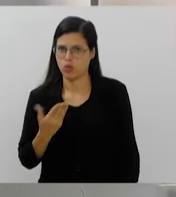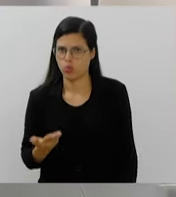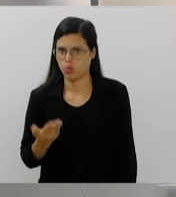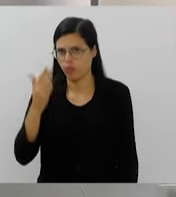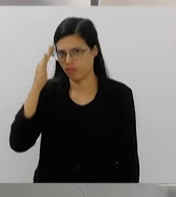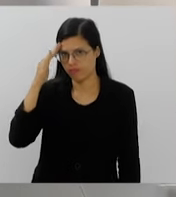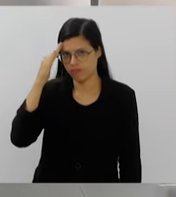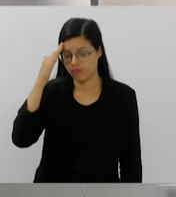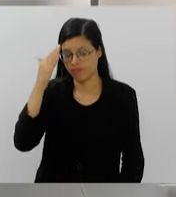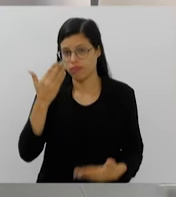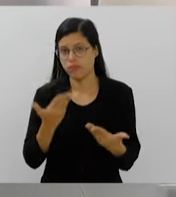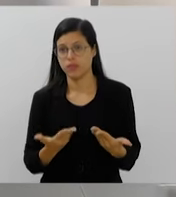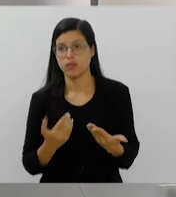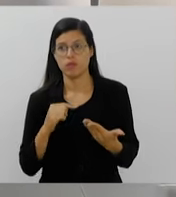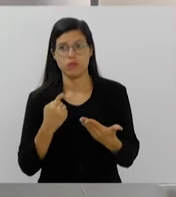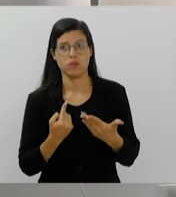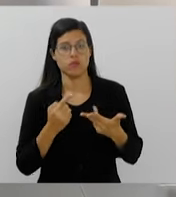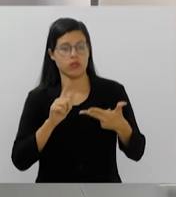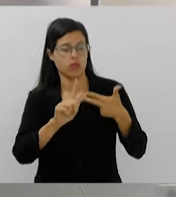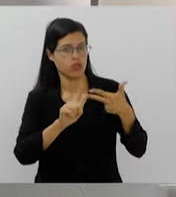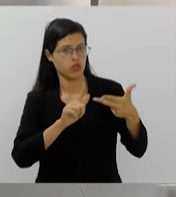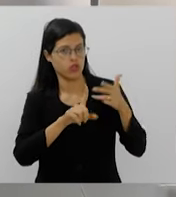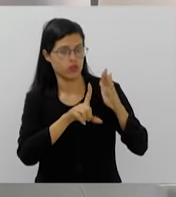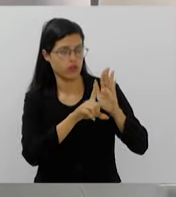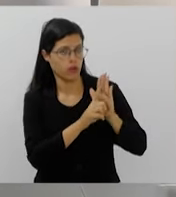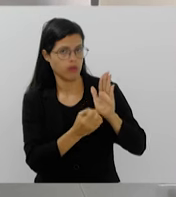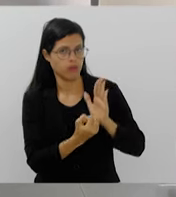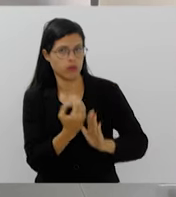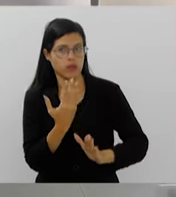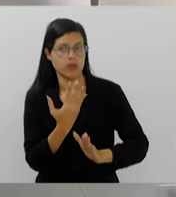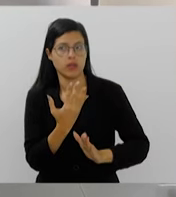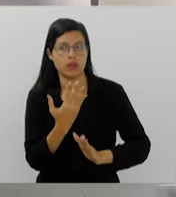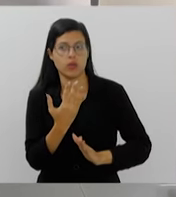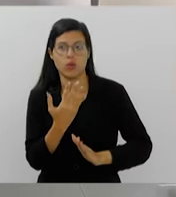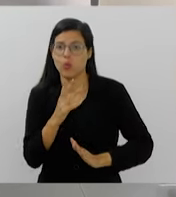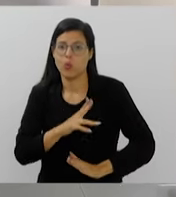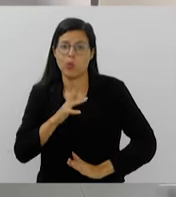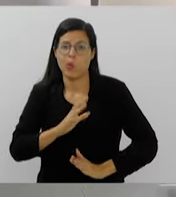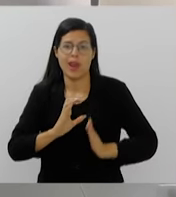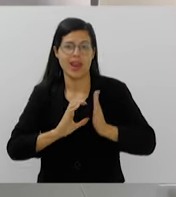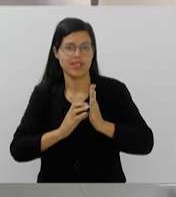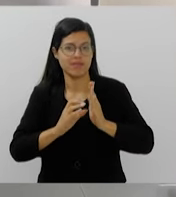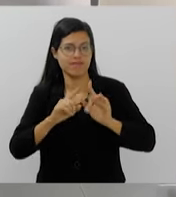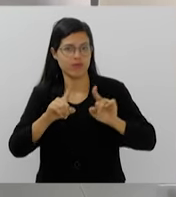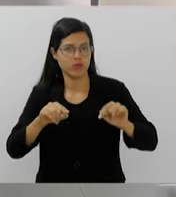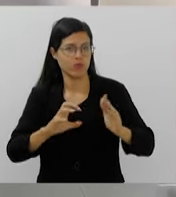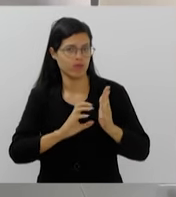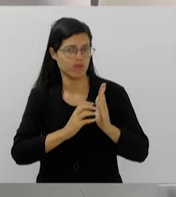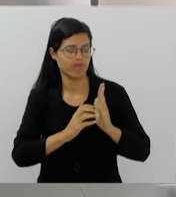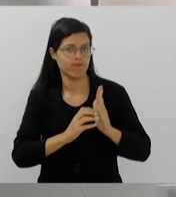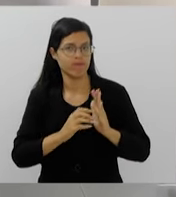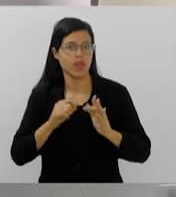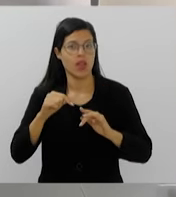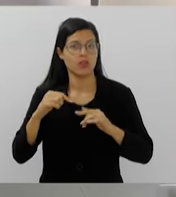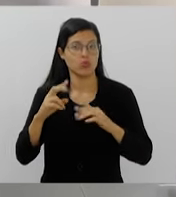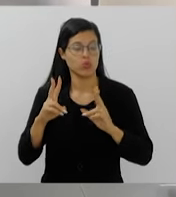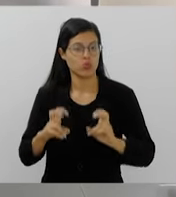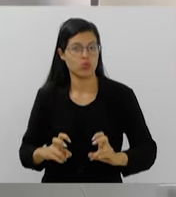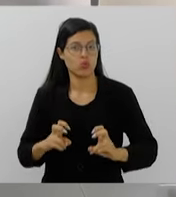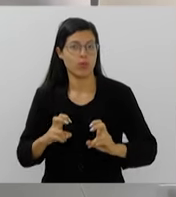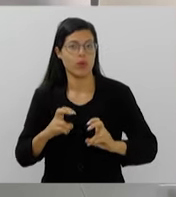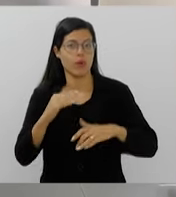Na realidade, a gente está legislando sobre aspecto meramente, não é nem de servidor, é de procedimento no âmbito da administração. Não